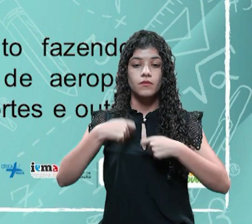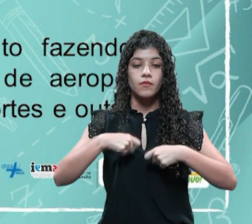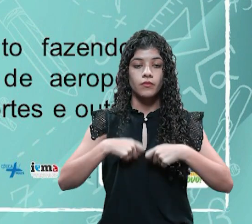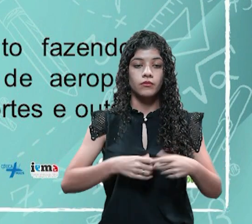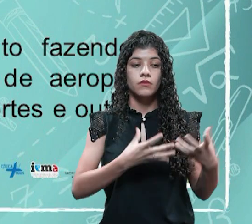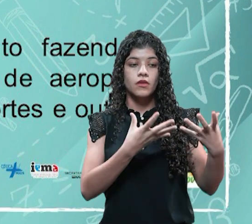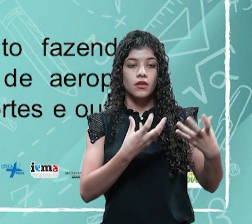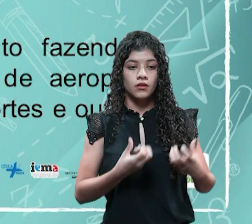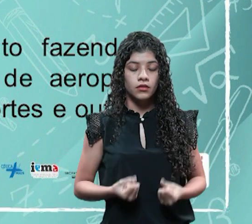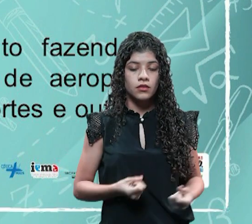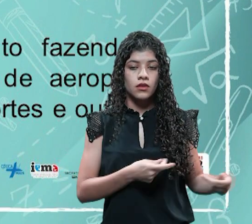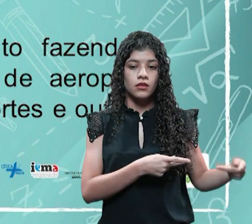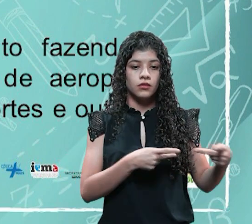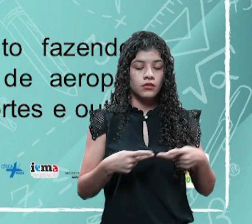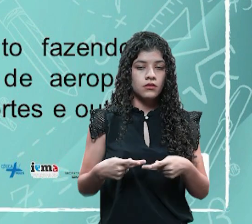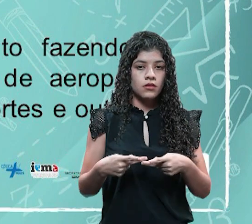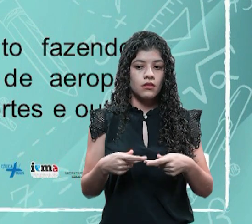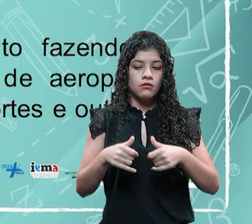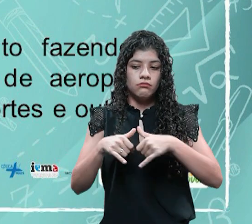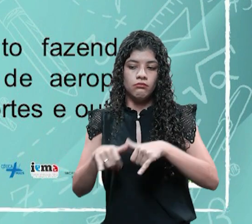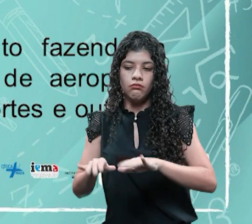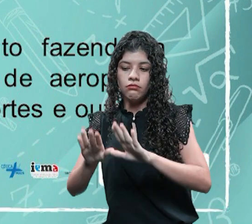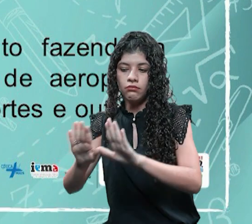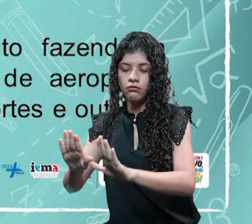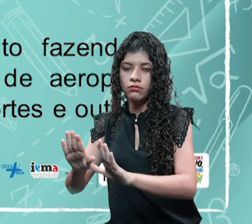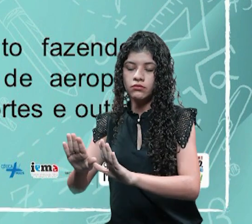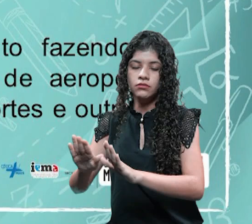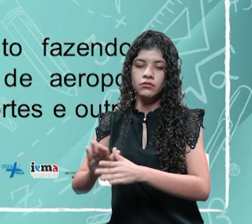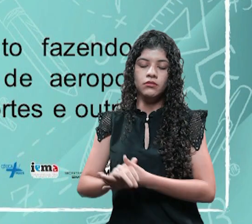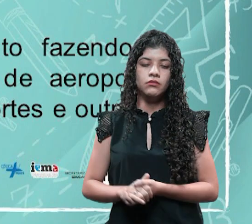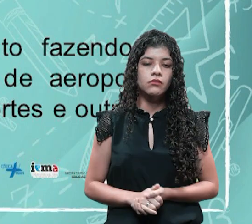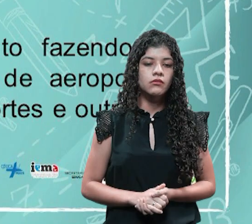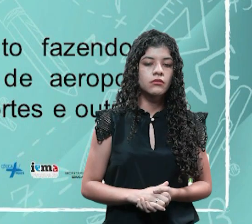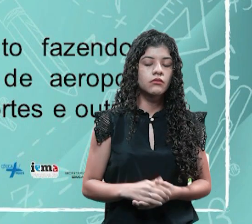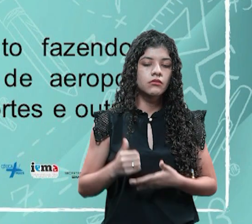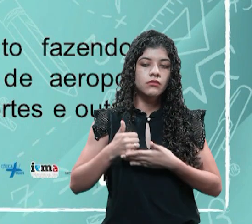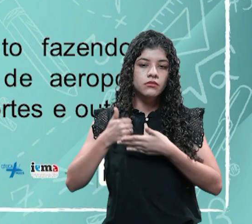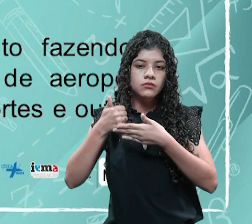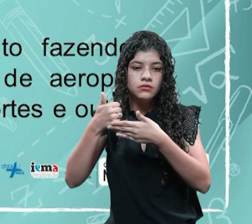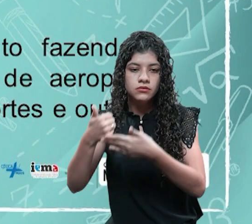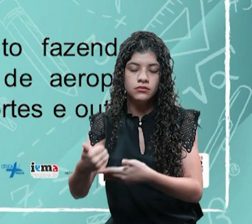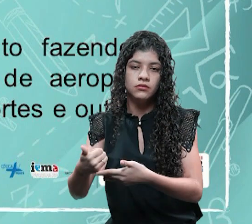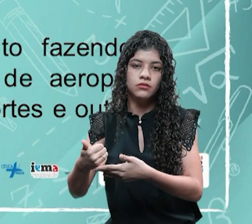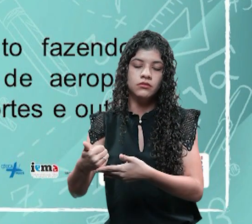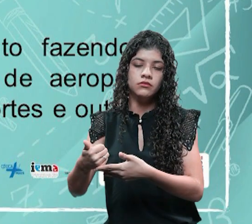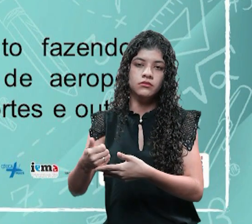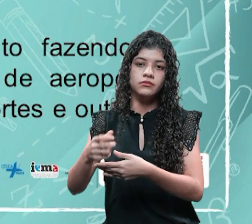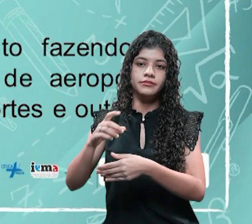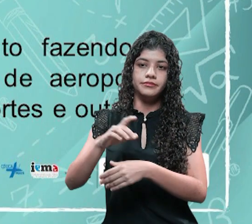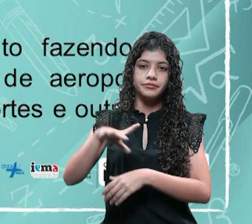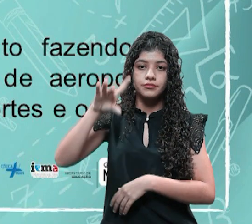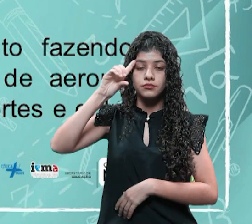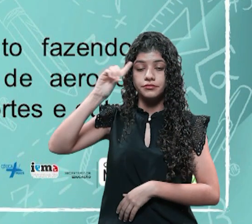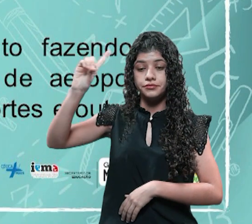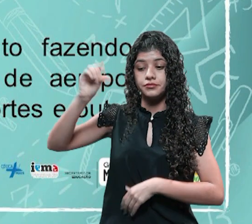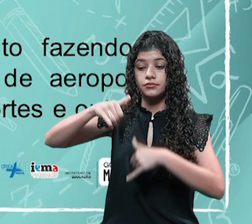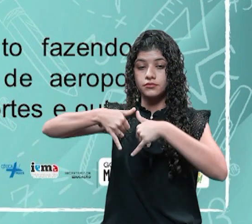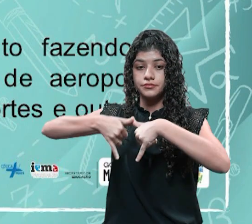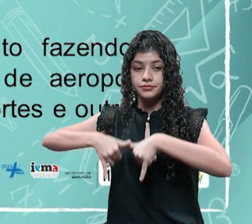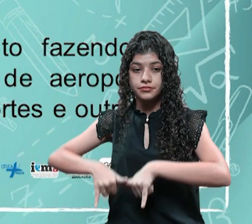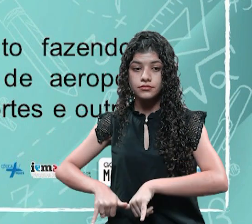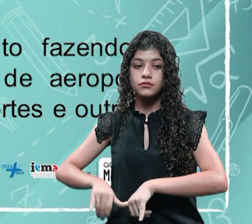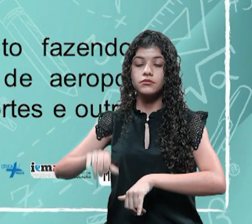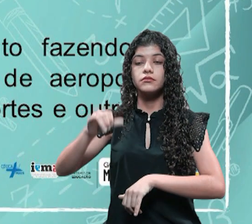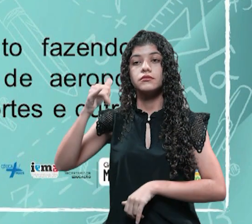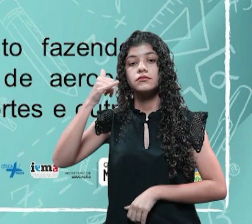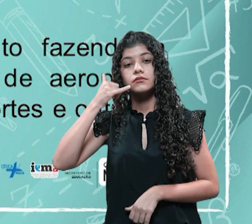né? A gente tem que receber os visitantes, alojá-los de acordo com as reservas, auxiliar durante a permanência do evento,